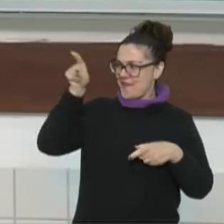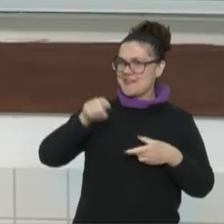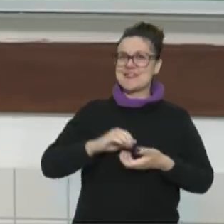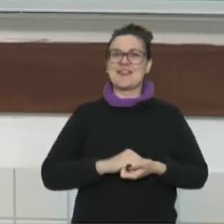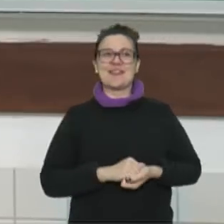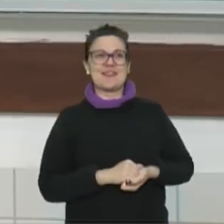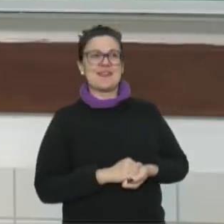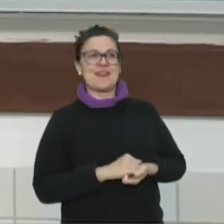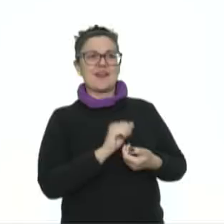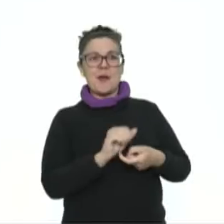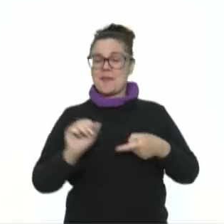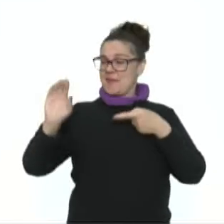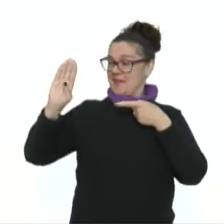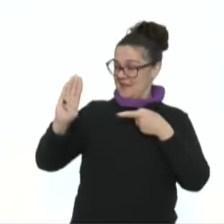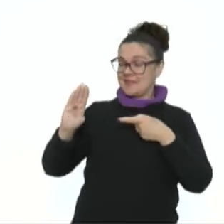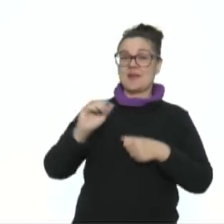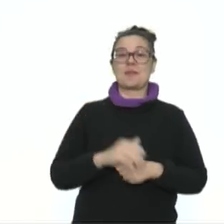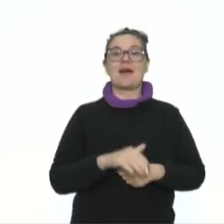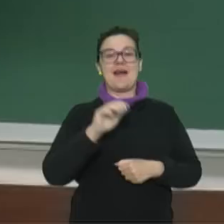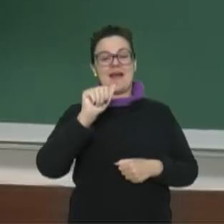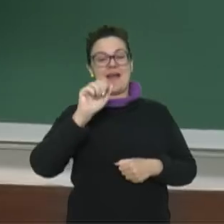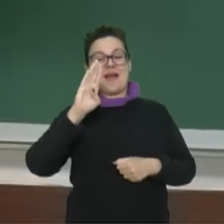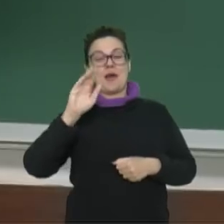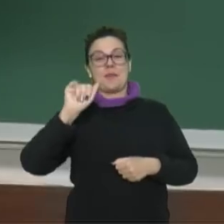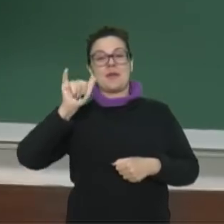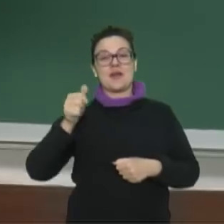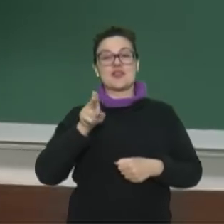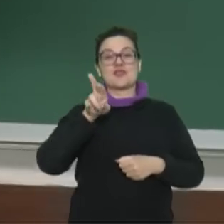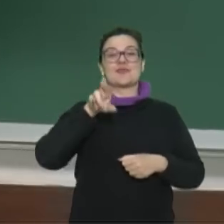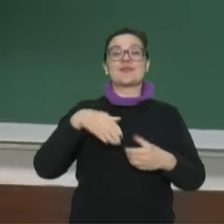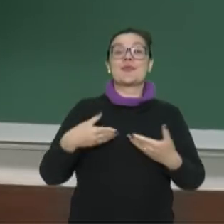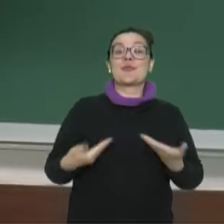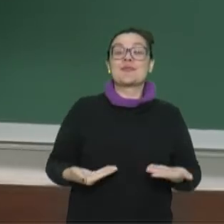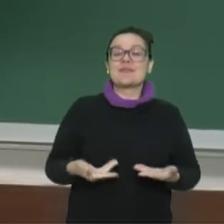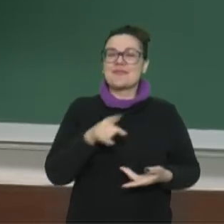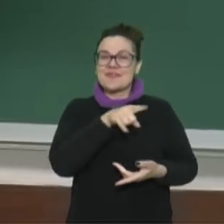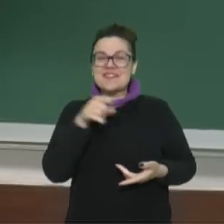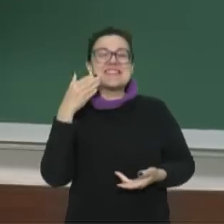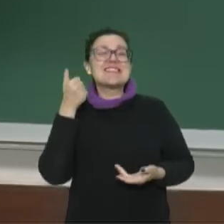Será? Letra B, abajur.